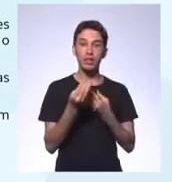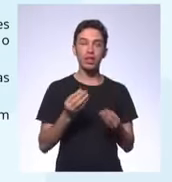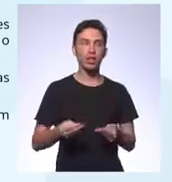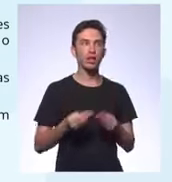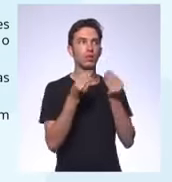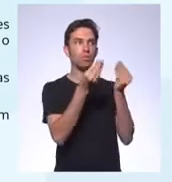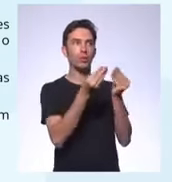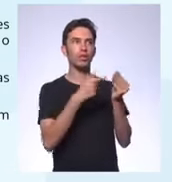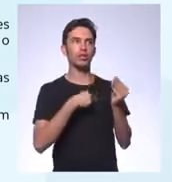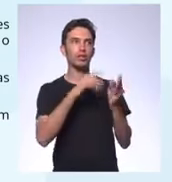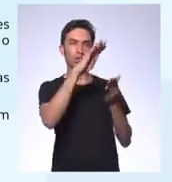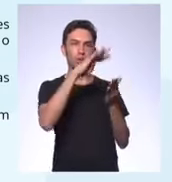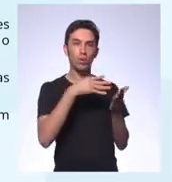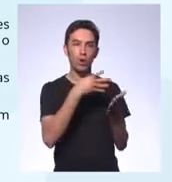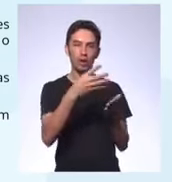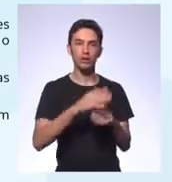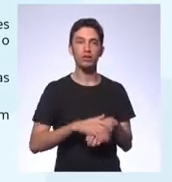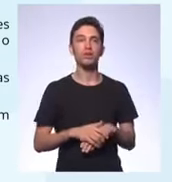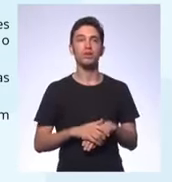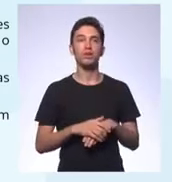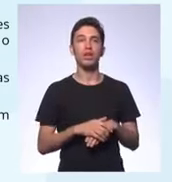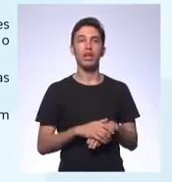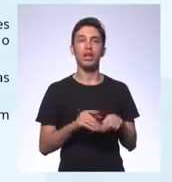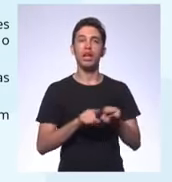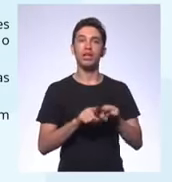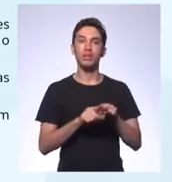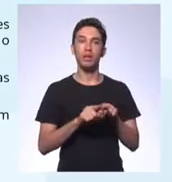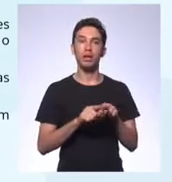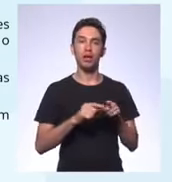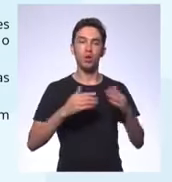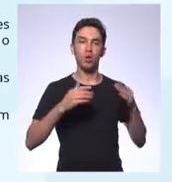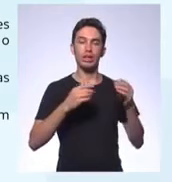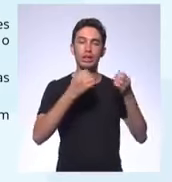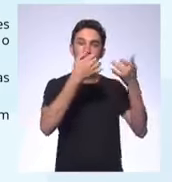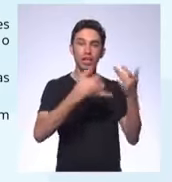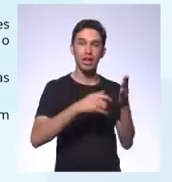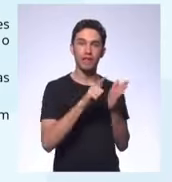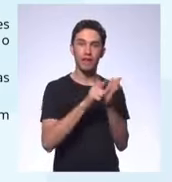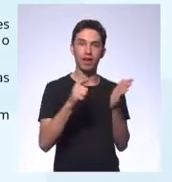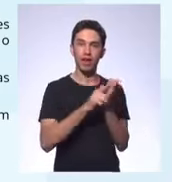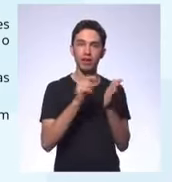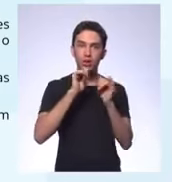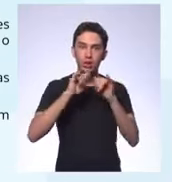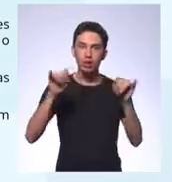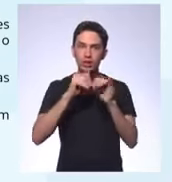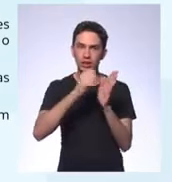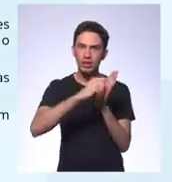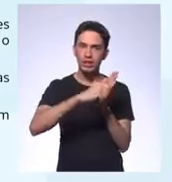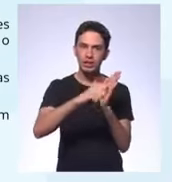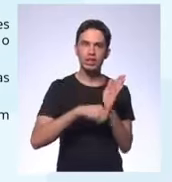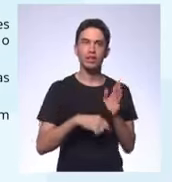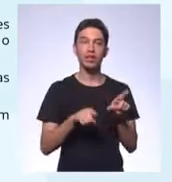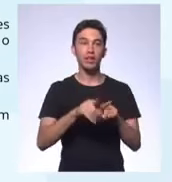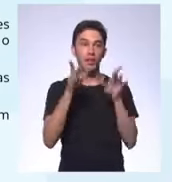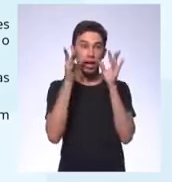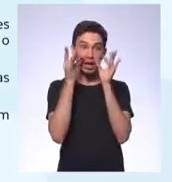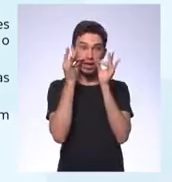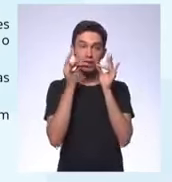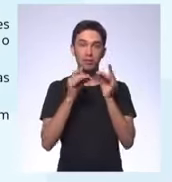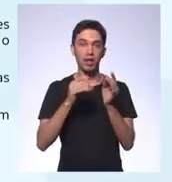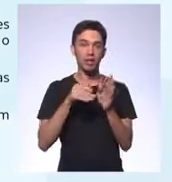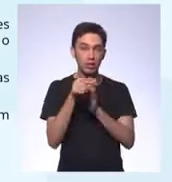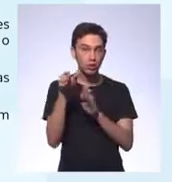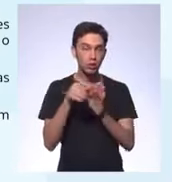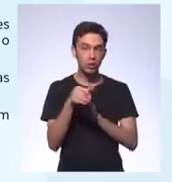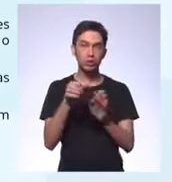a seguir. Agora falta pouco. Produza o corpo da notícia, atente-se para as orientações, tá? Eu vou colocar